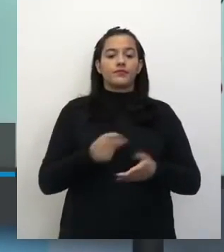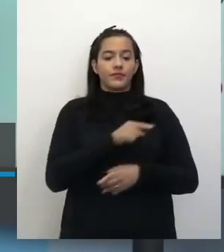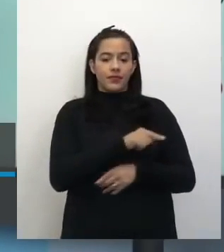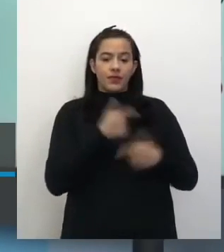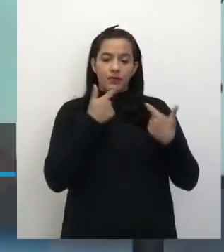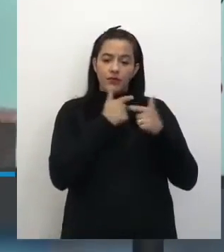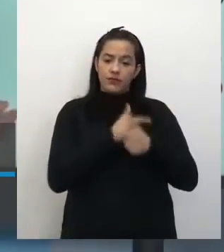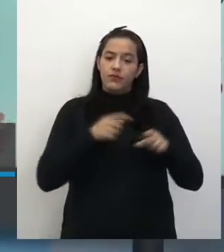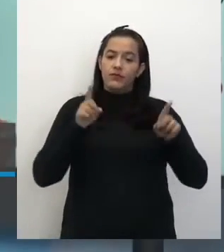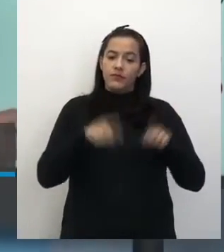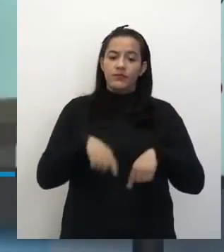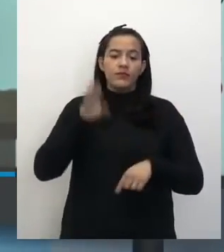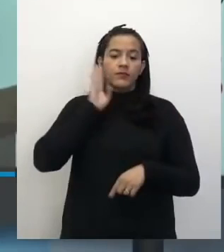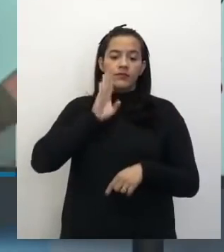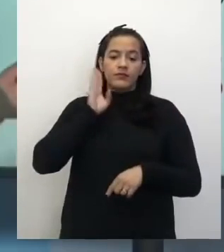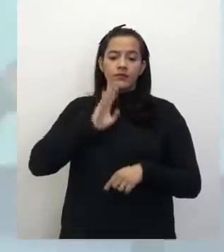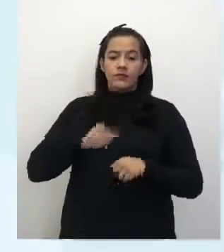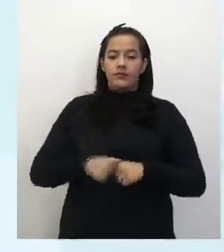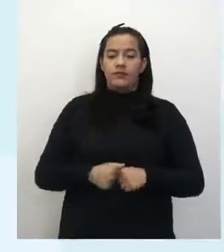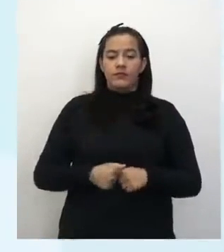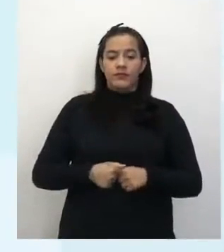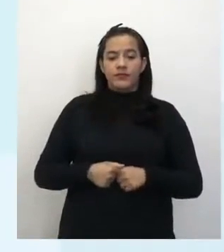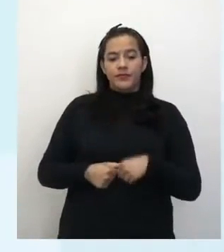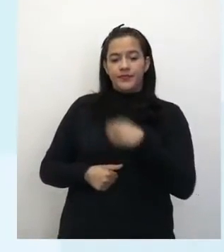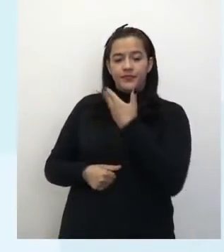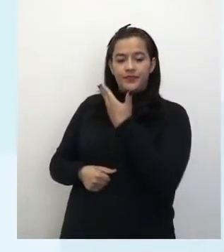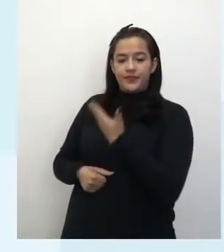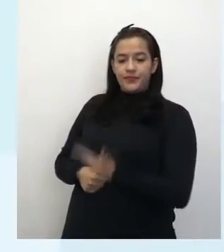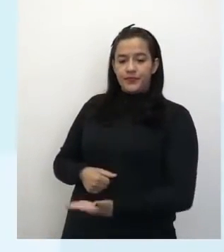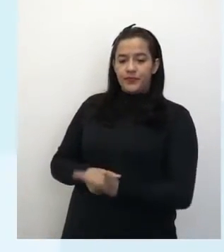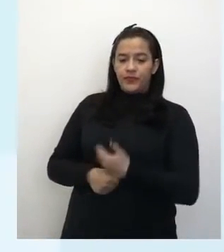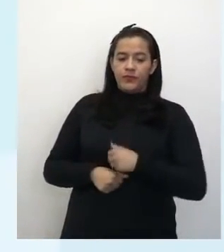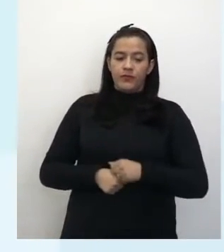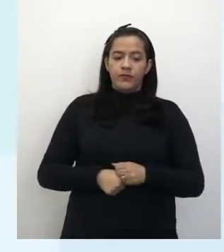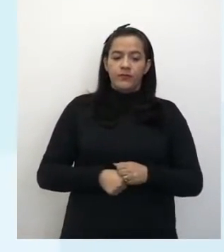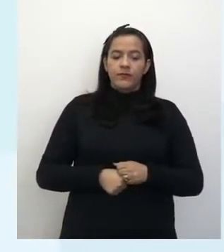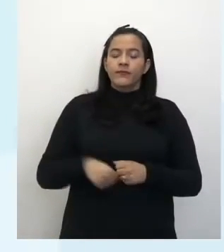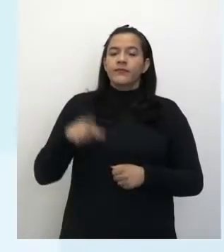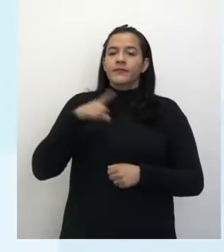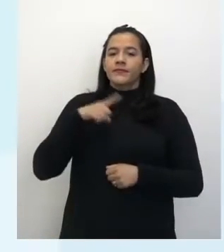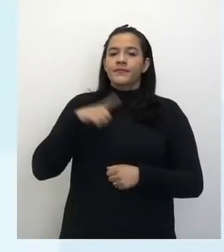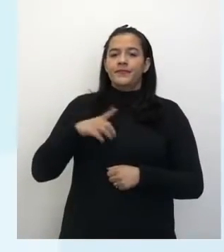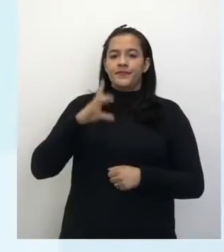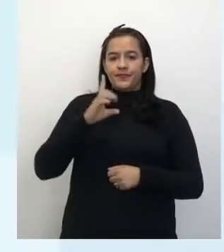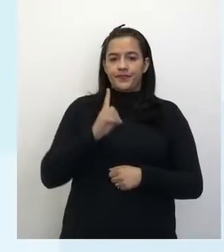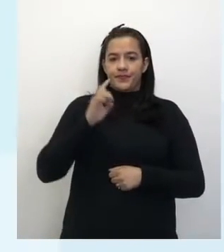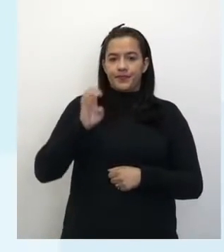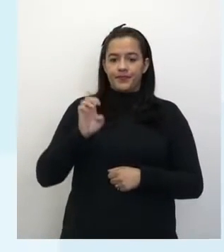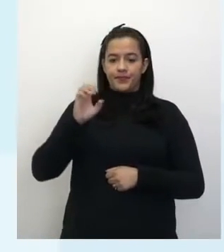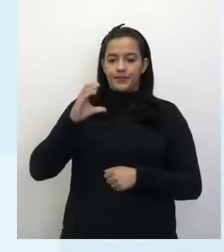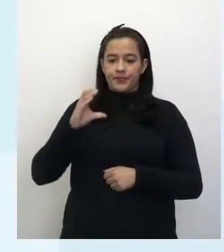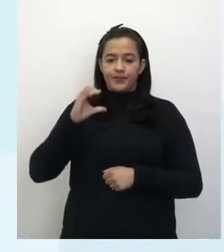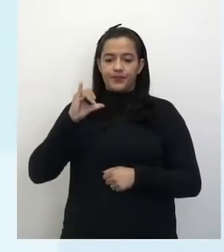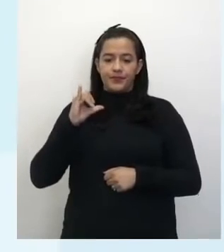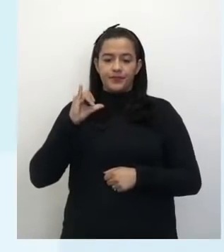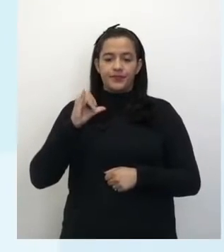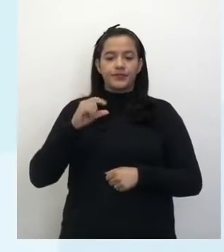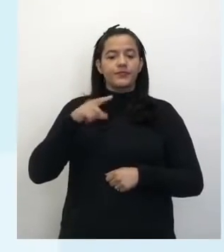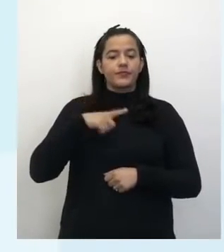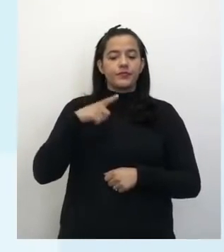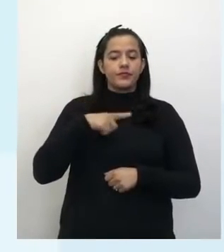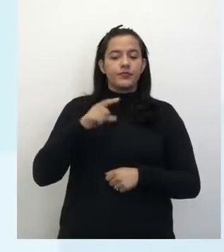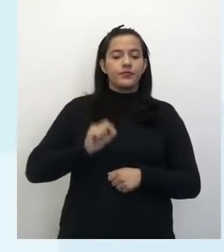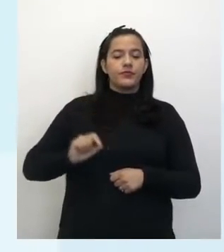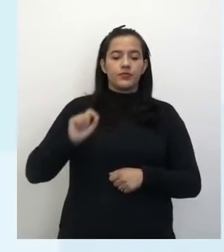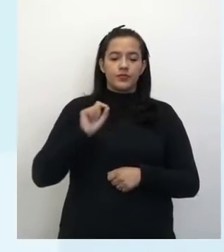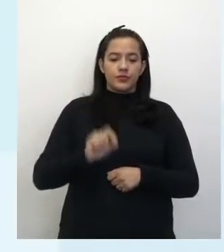muito legal. Olha, a gente tem aqui o decímetro e a gente tem o decâmetro, né? Então, para você não confundir,